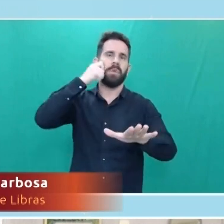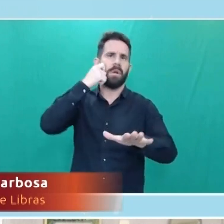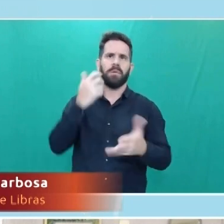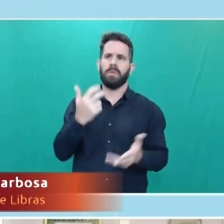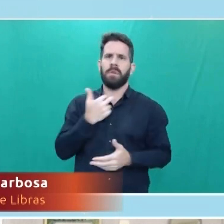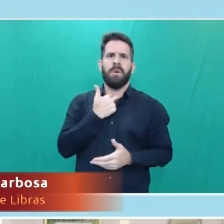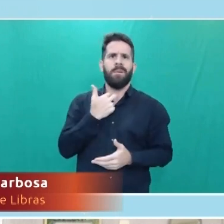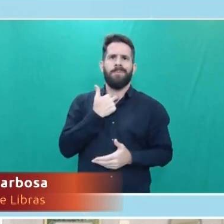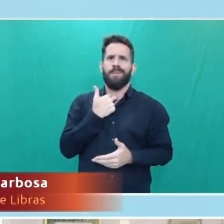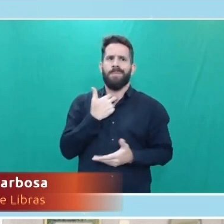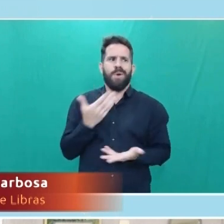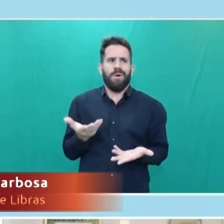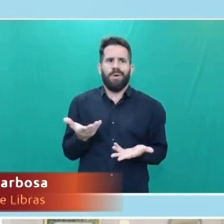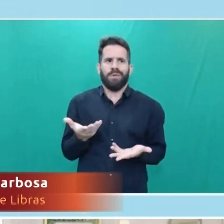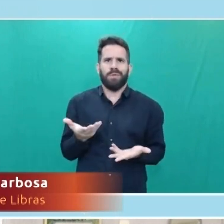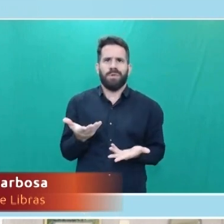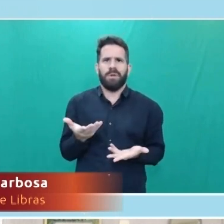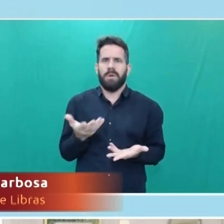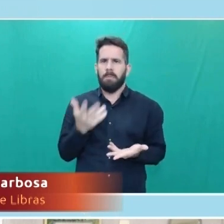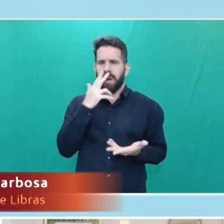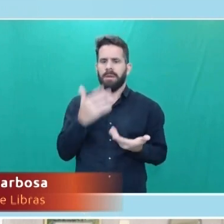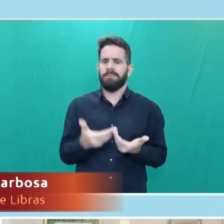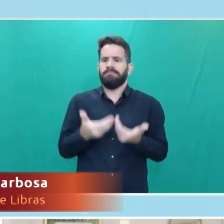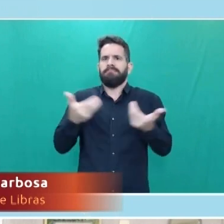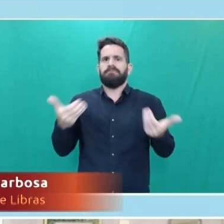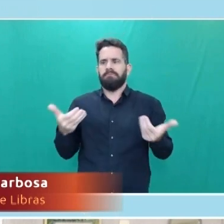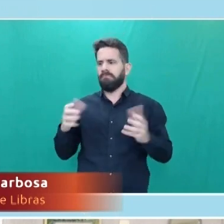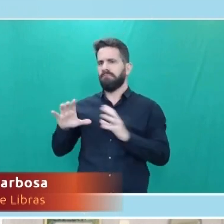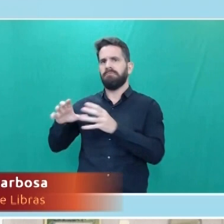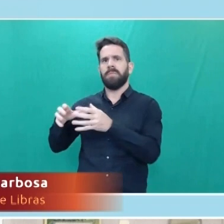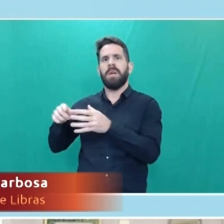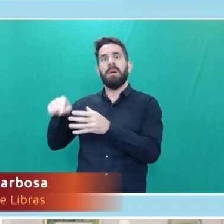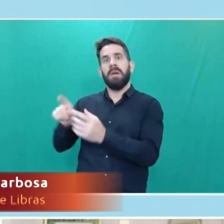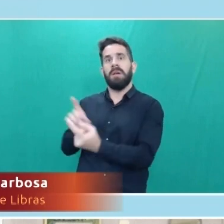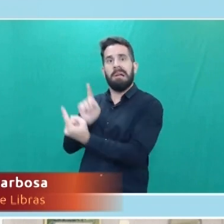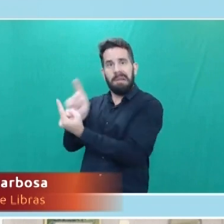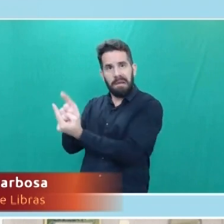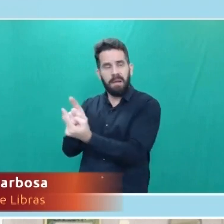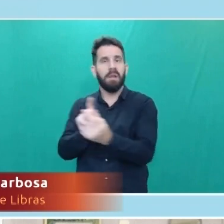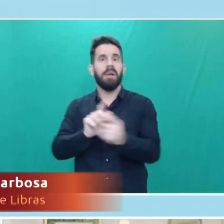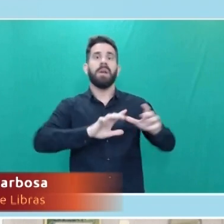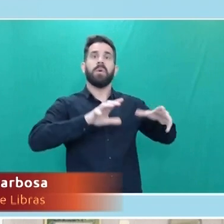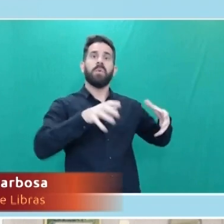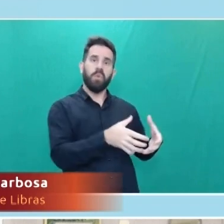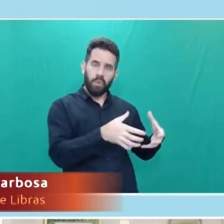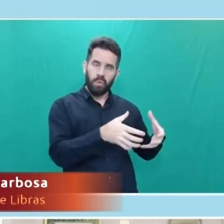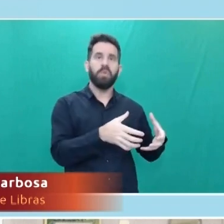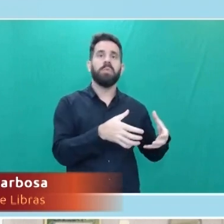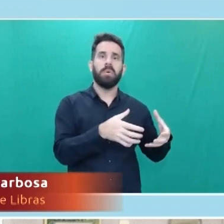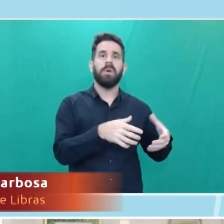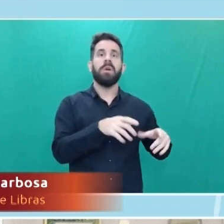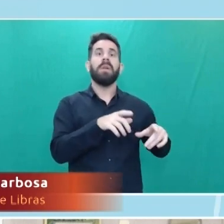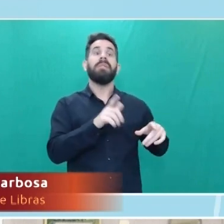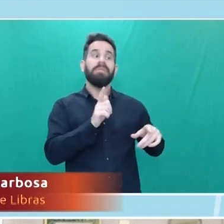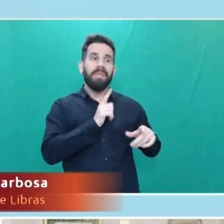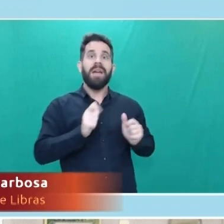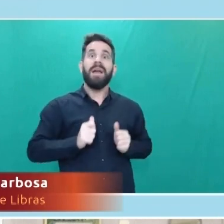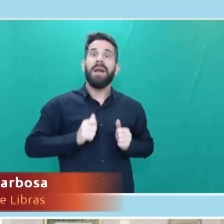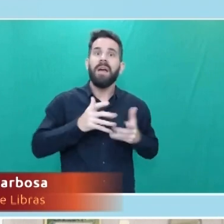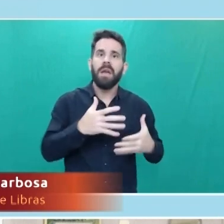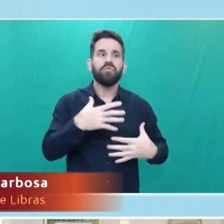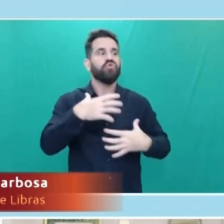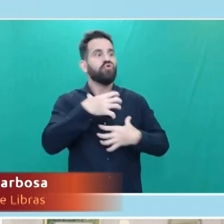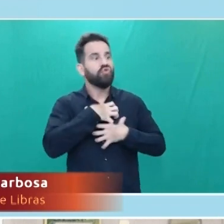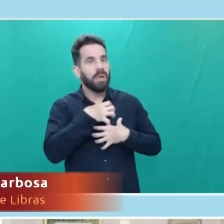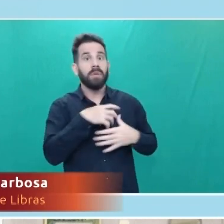de uma mera espécie, uma mera forma de concretização do que são as condutas racistas. Então, essa era a